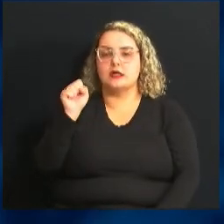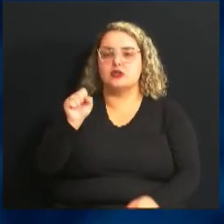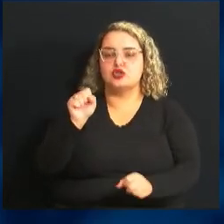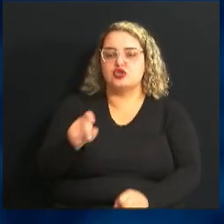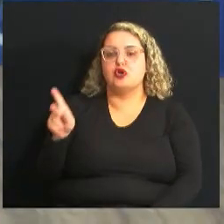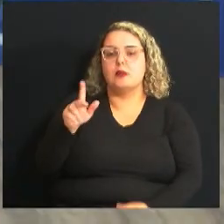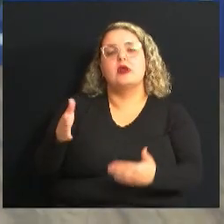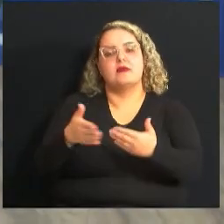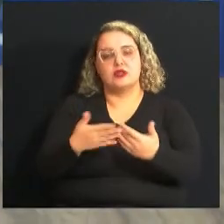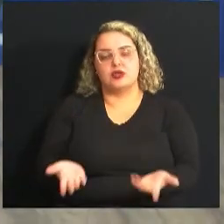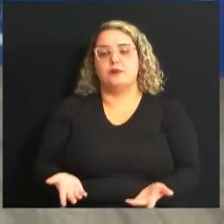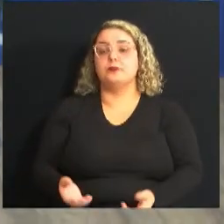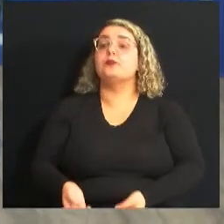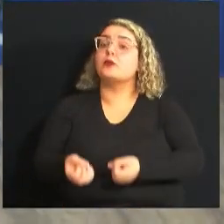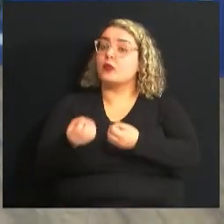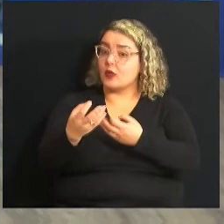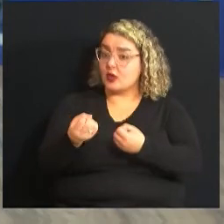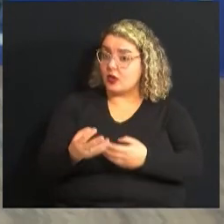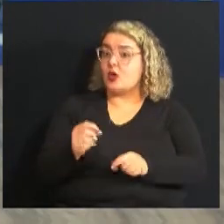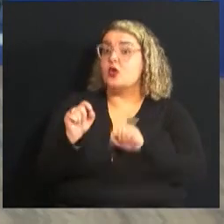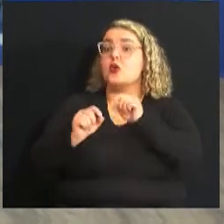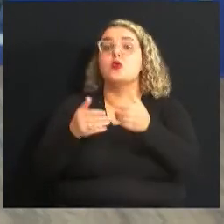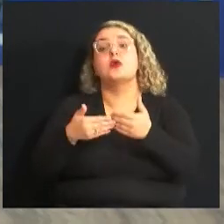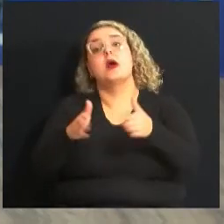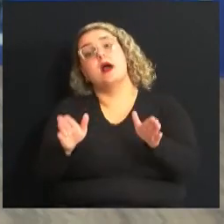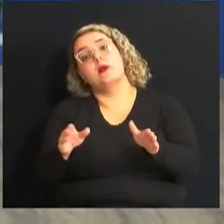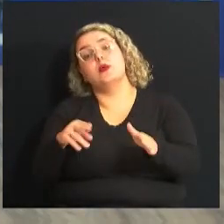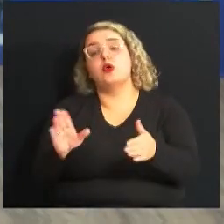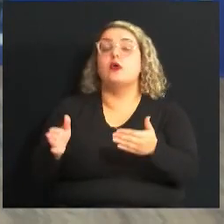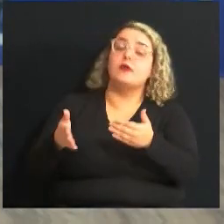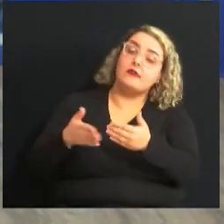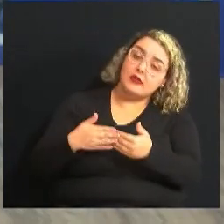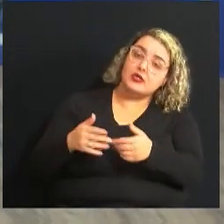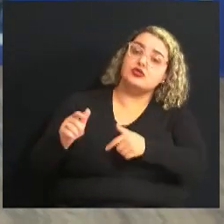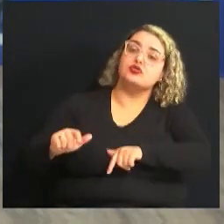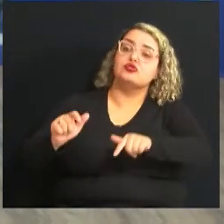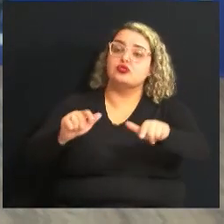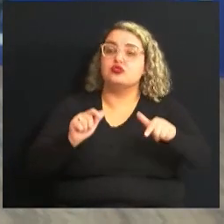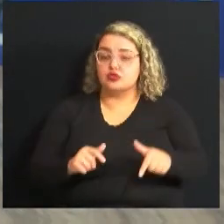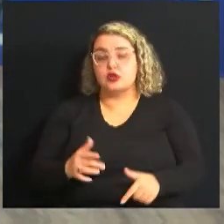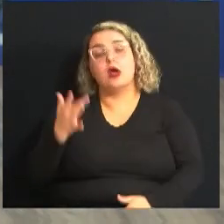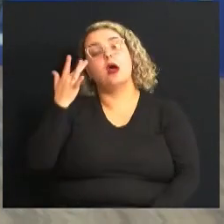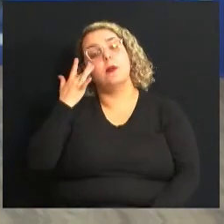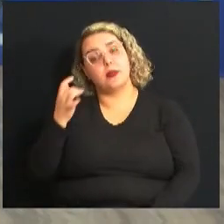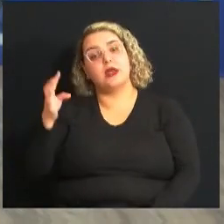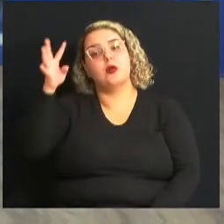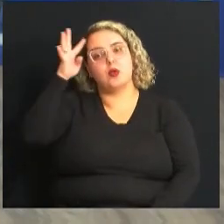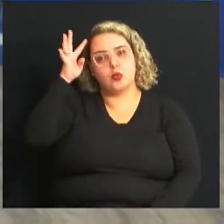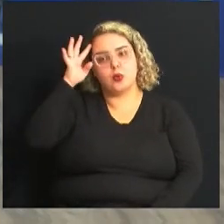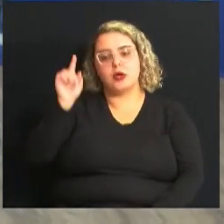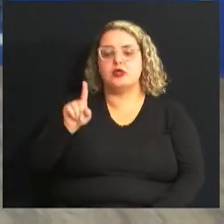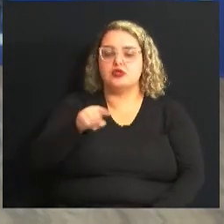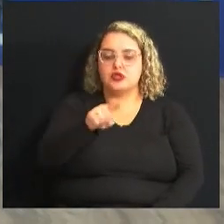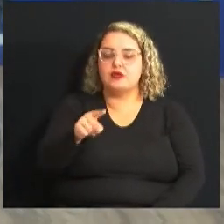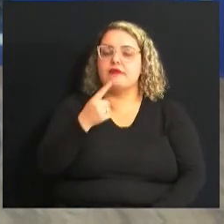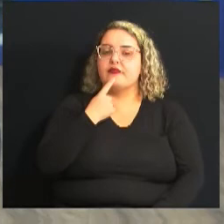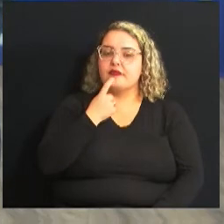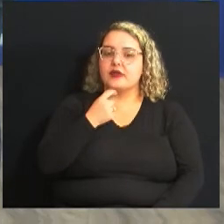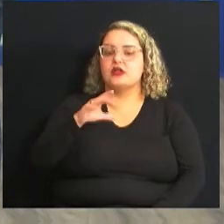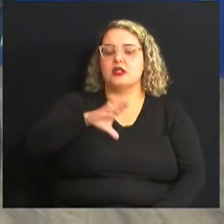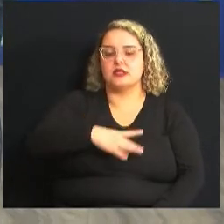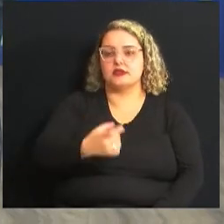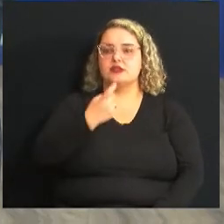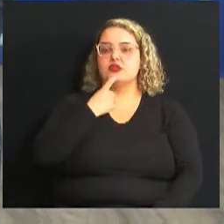Então, informações sobre o que abre e fecha aqui dos estabelecimentos amanhã, quarta-feira, aqui na cidade de Campinas. Mirna